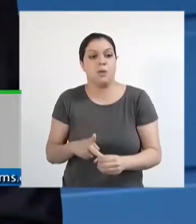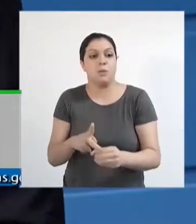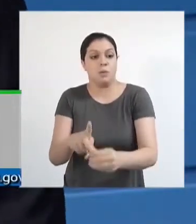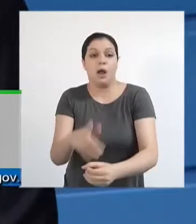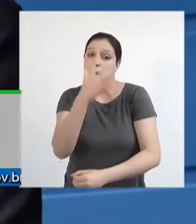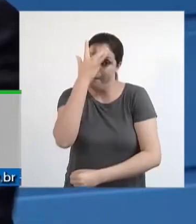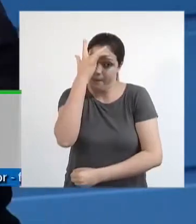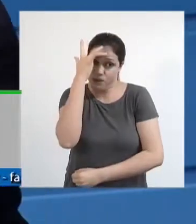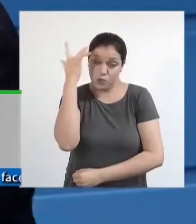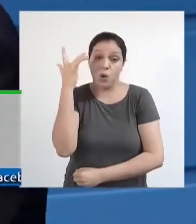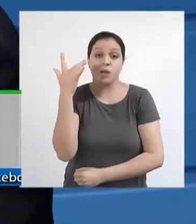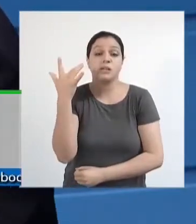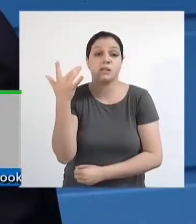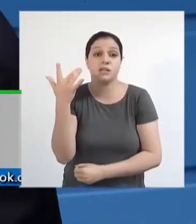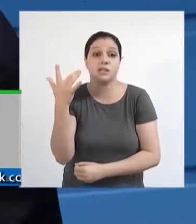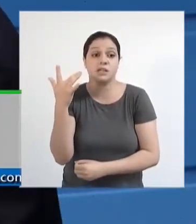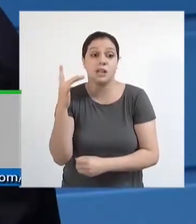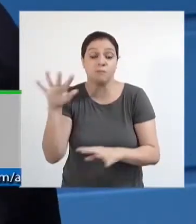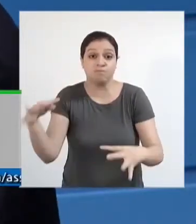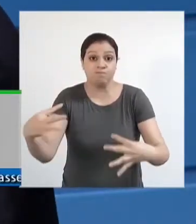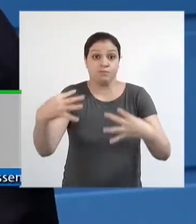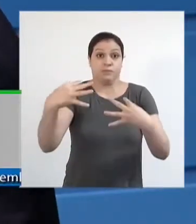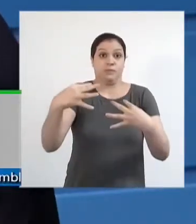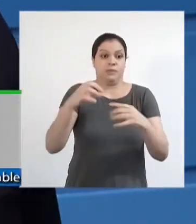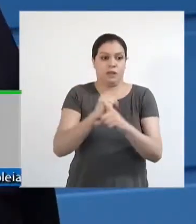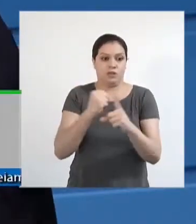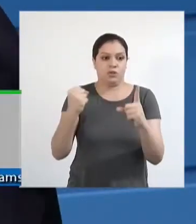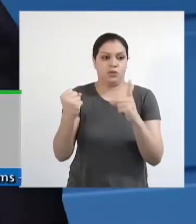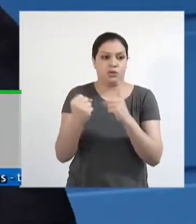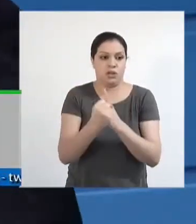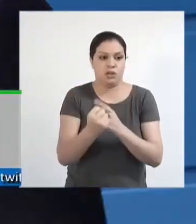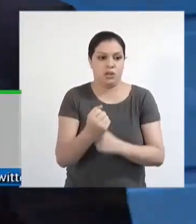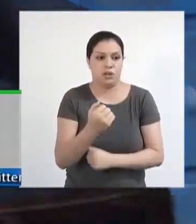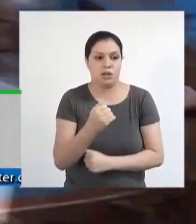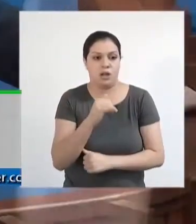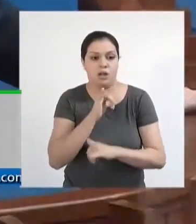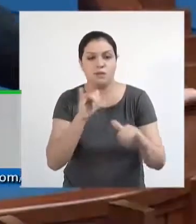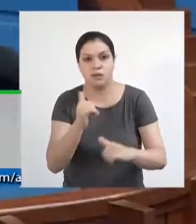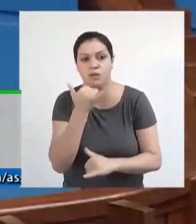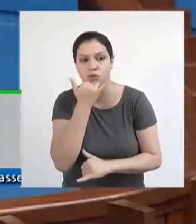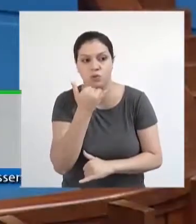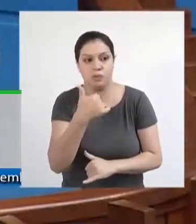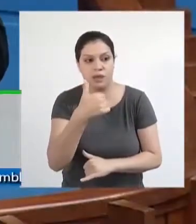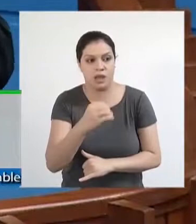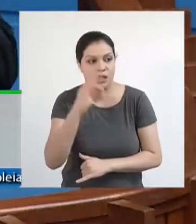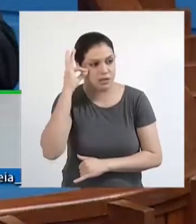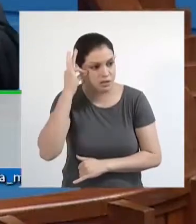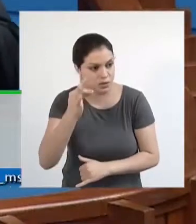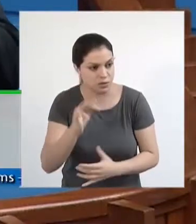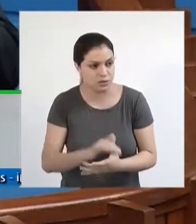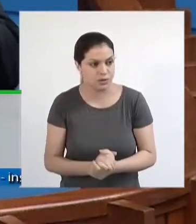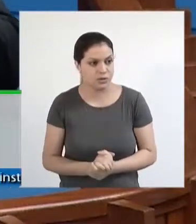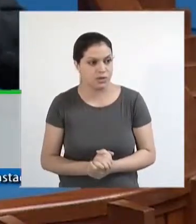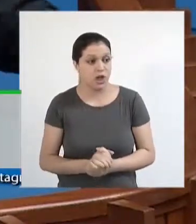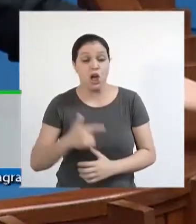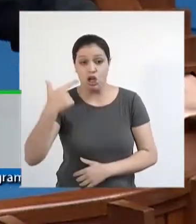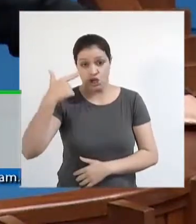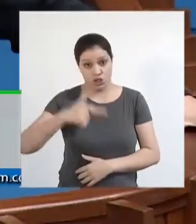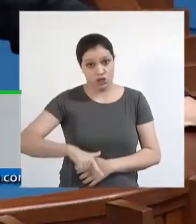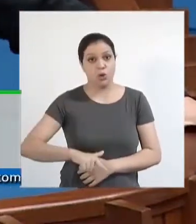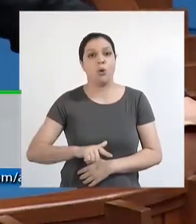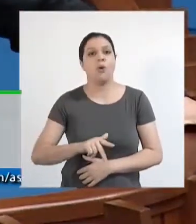vulneráveis na sociedade. Apenas para dar esse recado, eu passei 10 segundos, senhor presidente. Mais uma vez o Lula é lembrado.